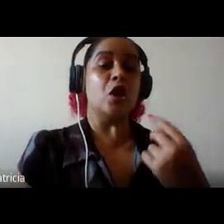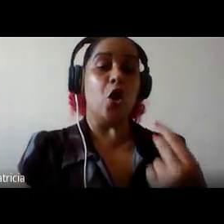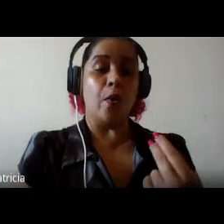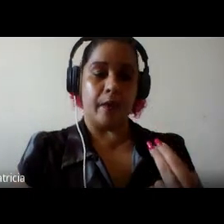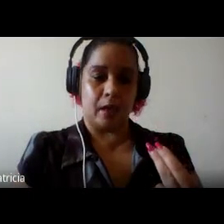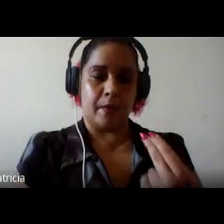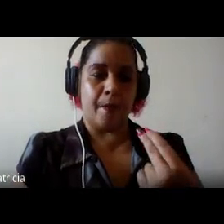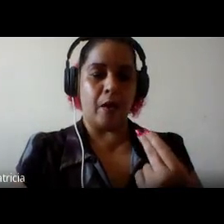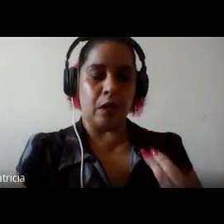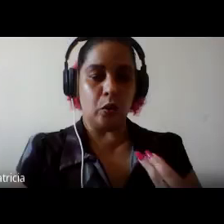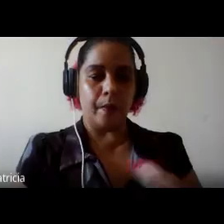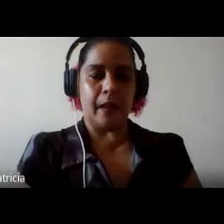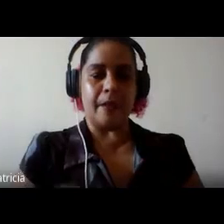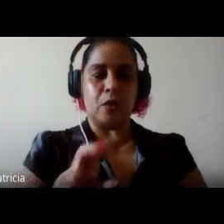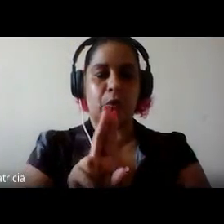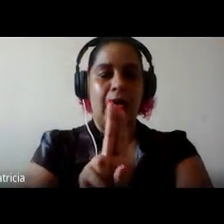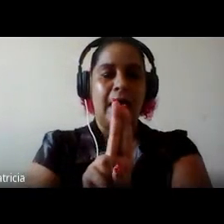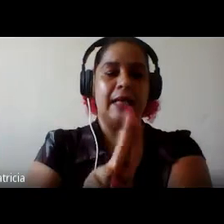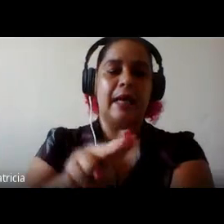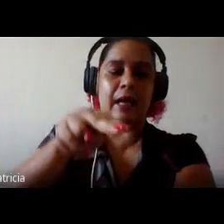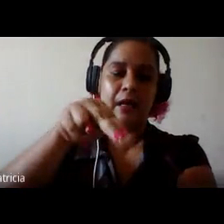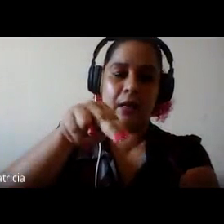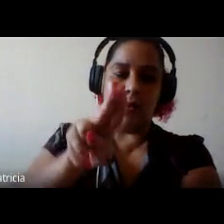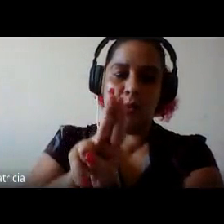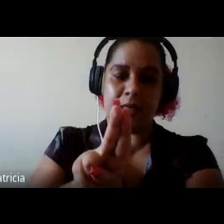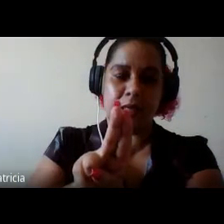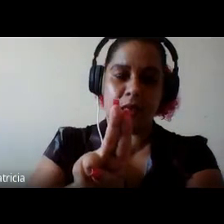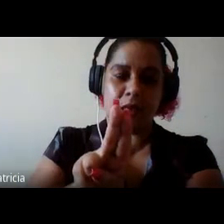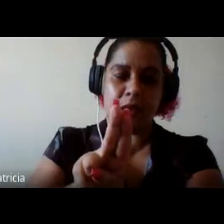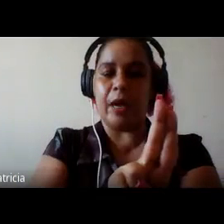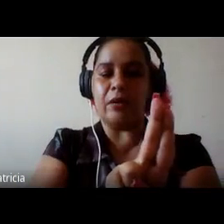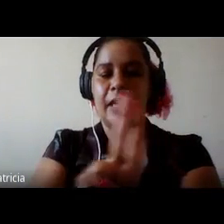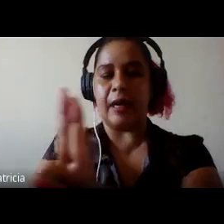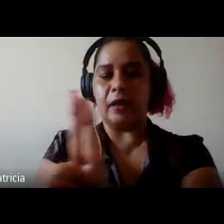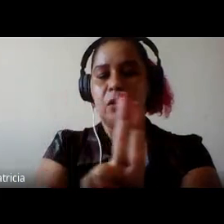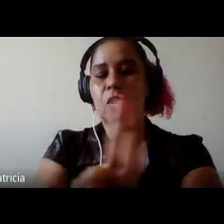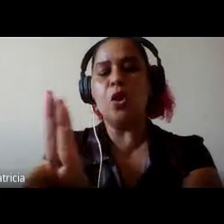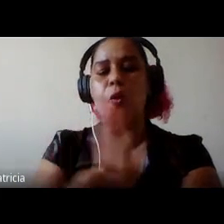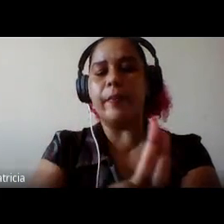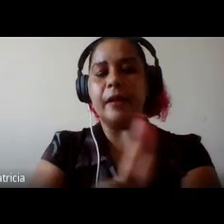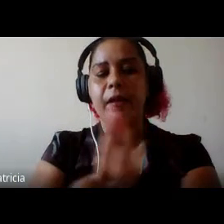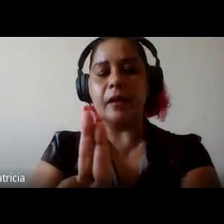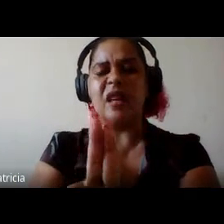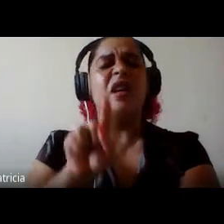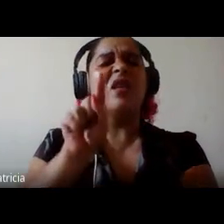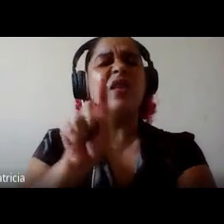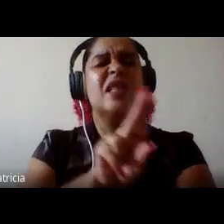Sinal de nome, para eu perguntar o nome da pessoa. A letra U, assim, ó, pro lado dela.